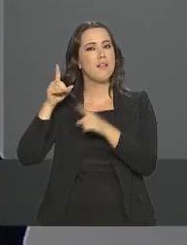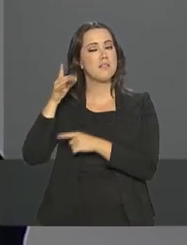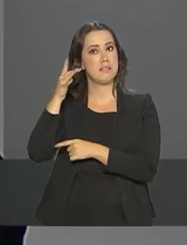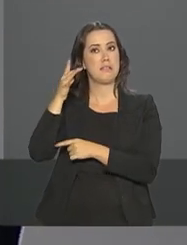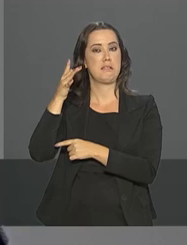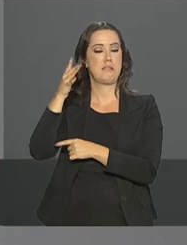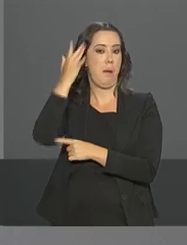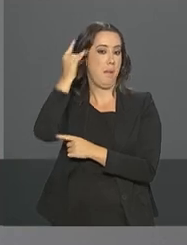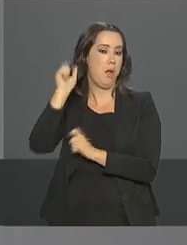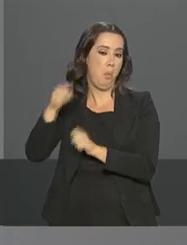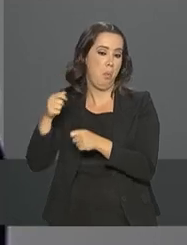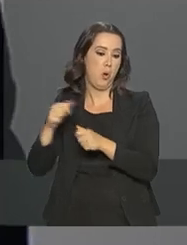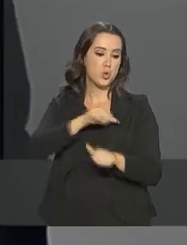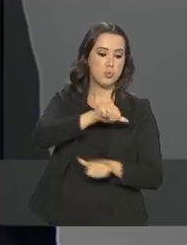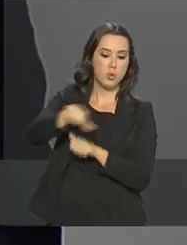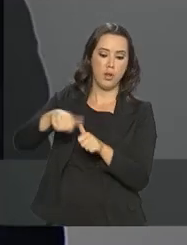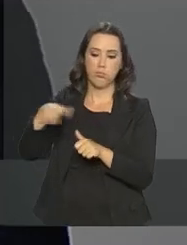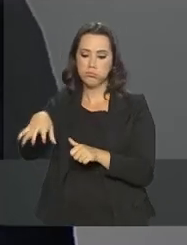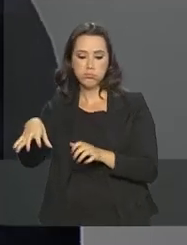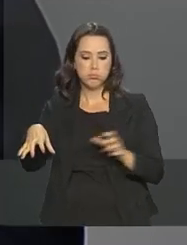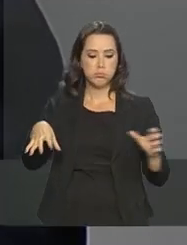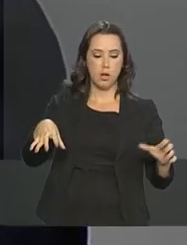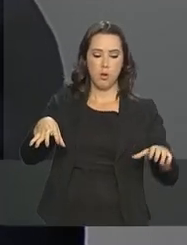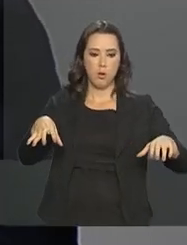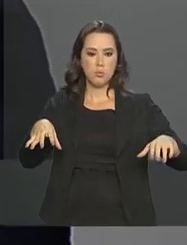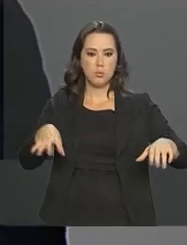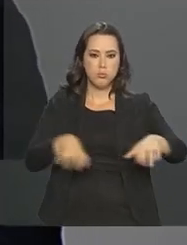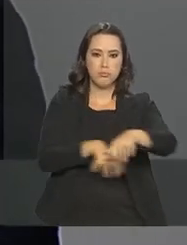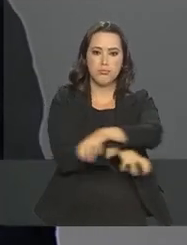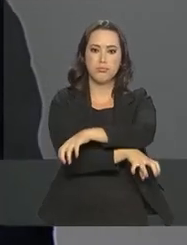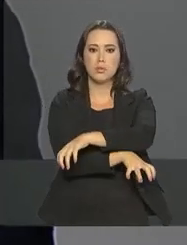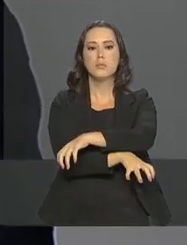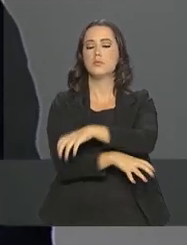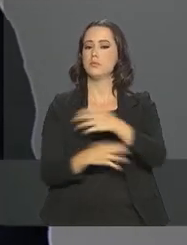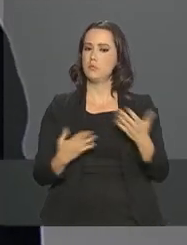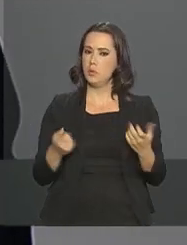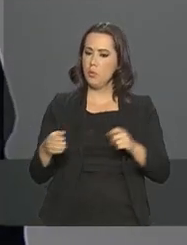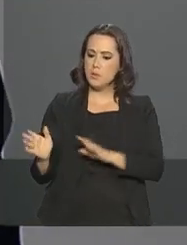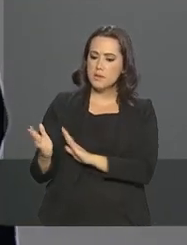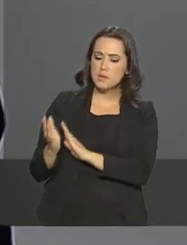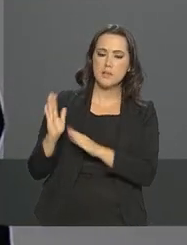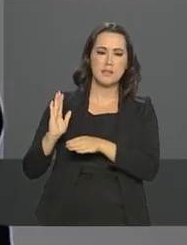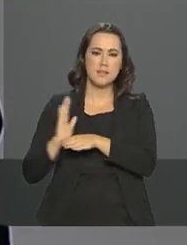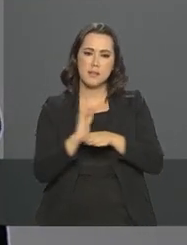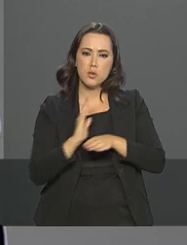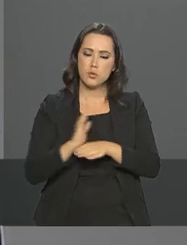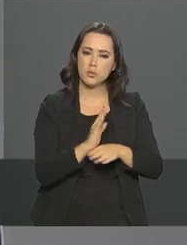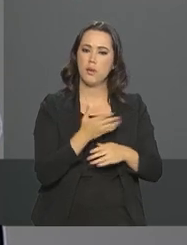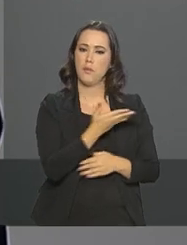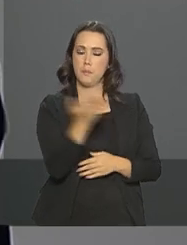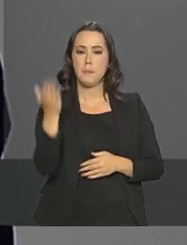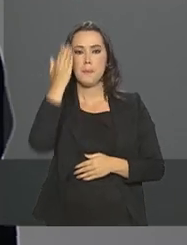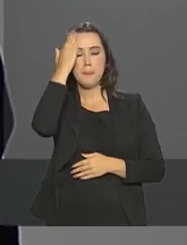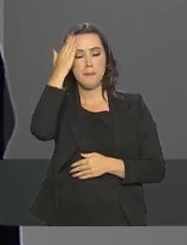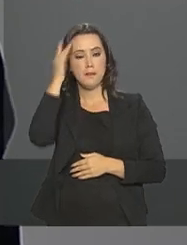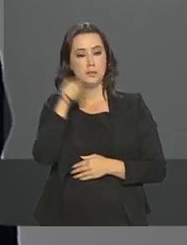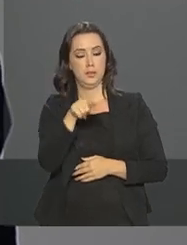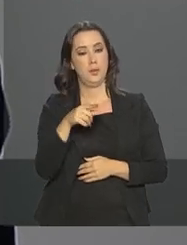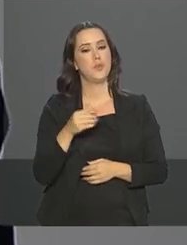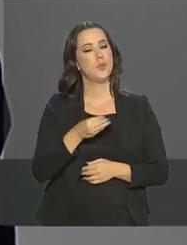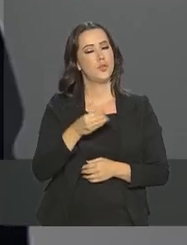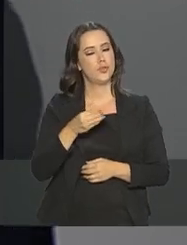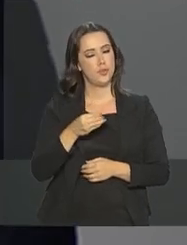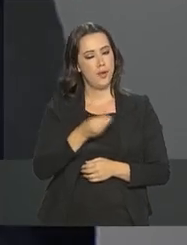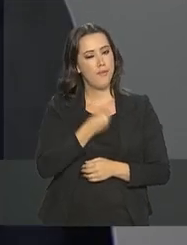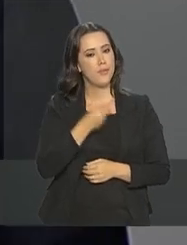situação então nessas hipóteses a oposição tem que colaborar com a situação vocês sabem que eu já vivi os dois lados